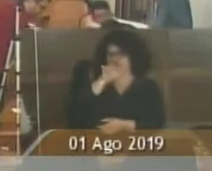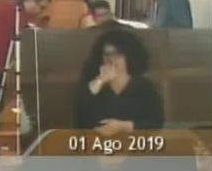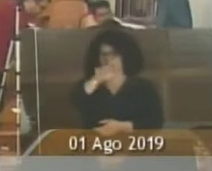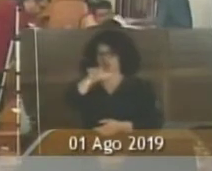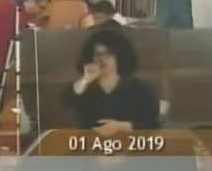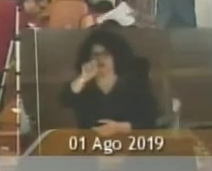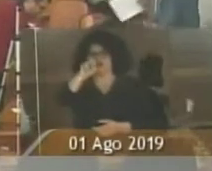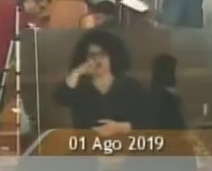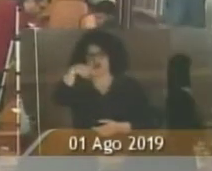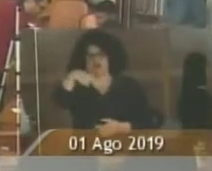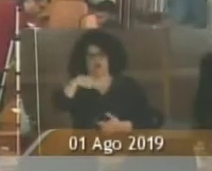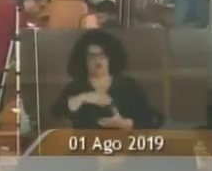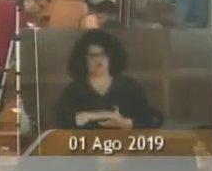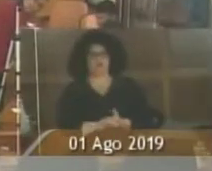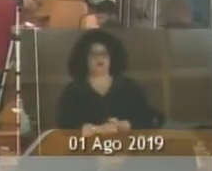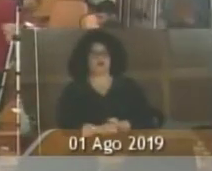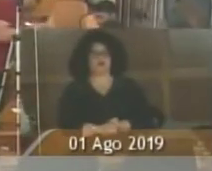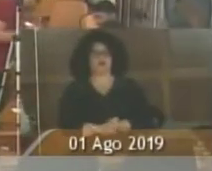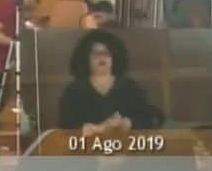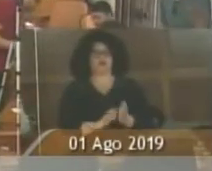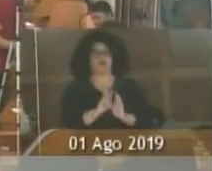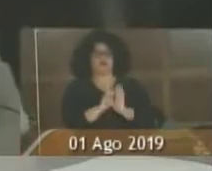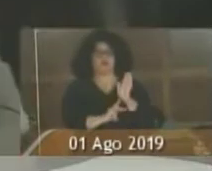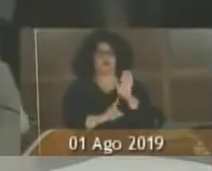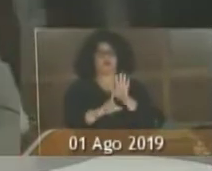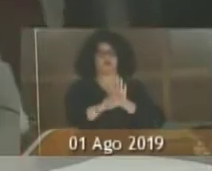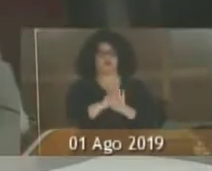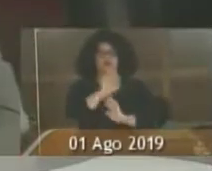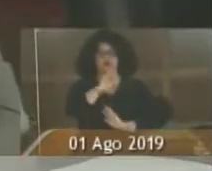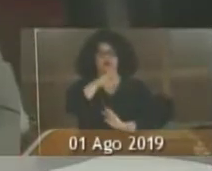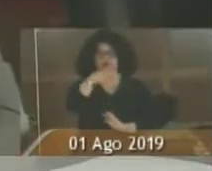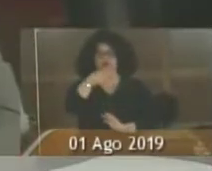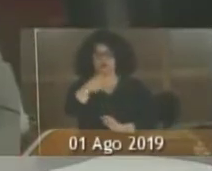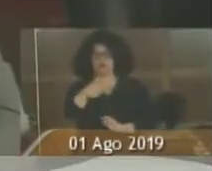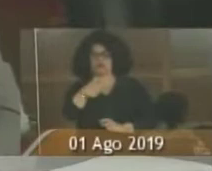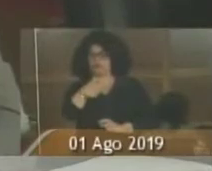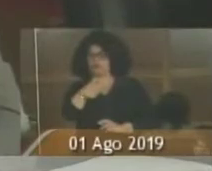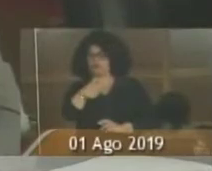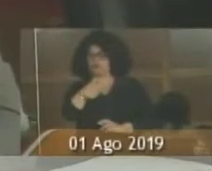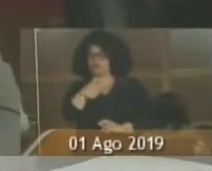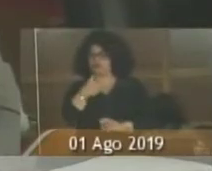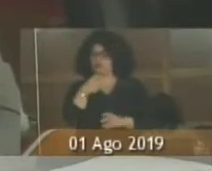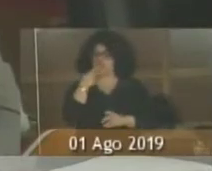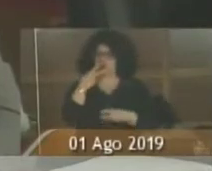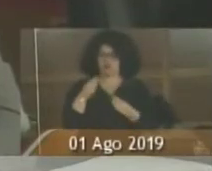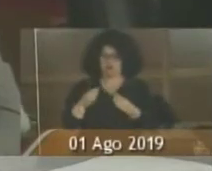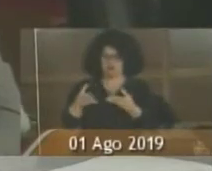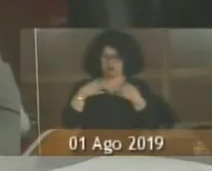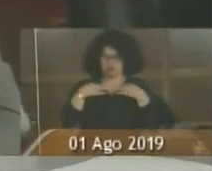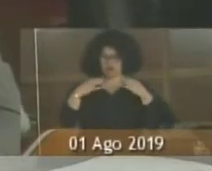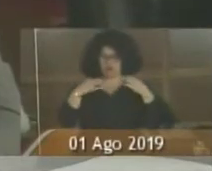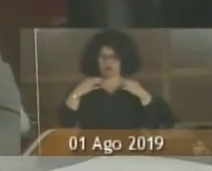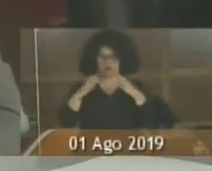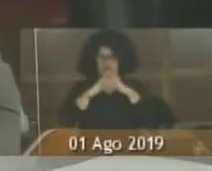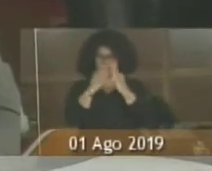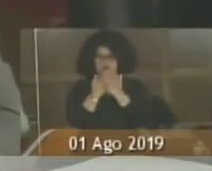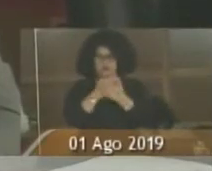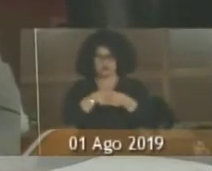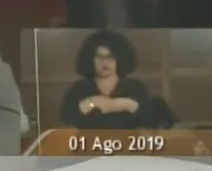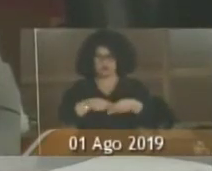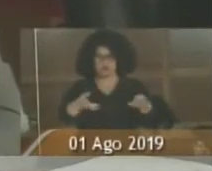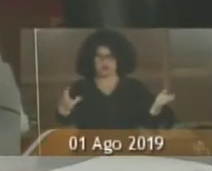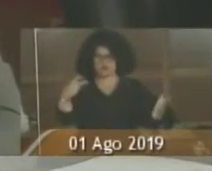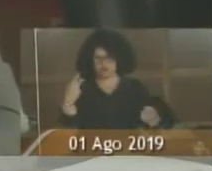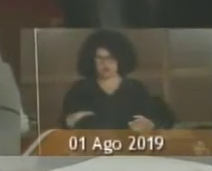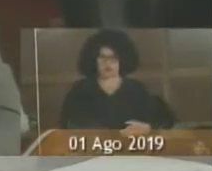Santos Castilho. Projeto de lei número 031, dispõe sobre fornecimento gratuito de uniformes escolares aos alunos matriculados na rede municipal no